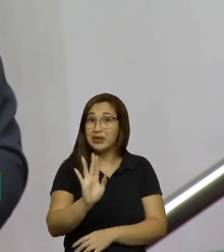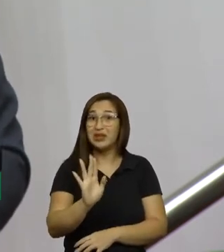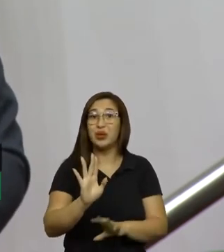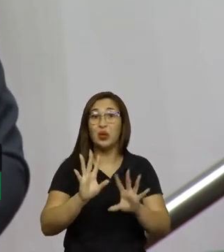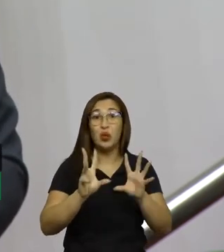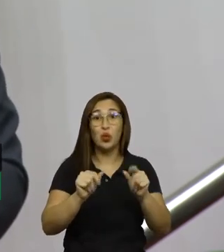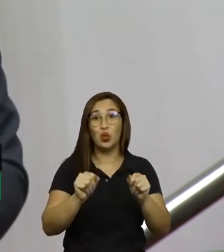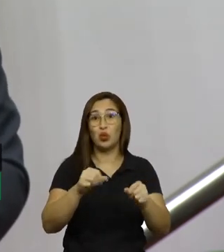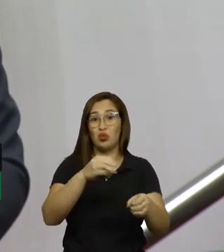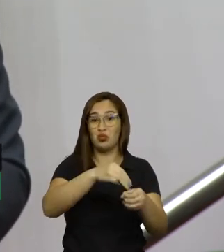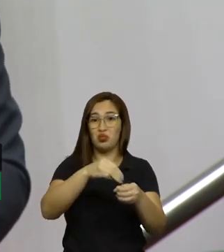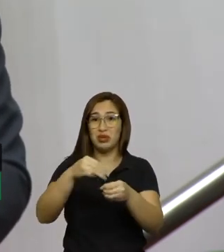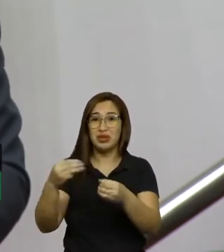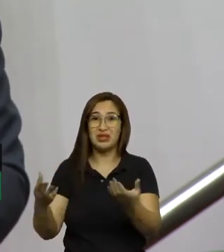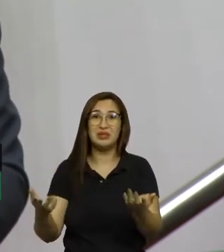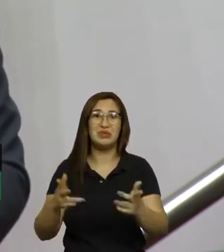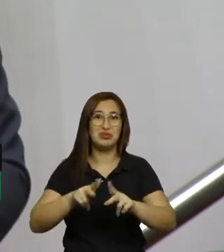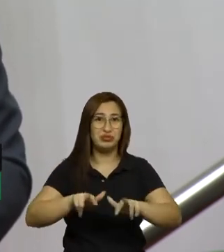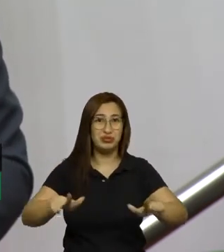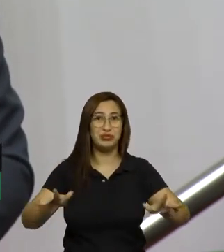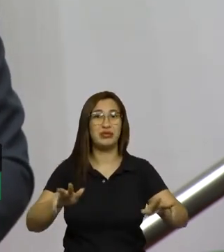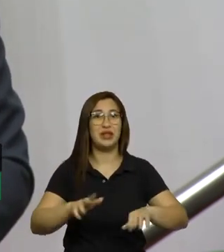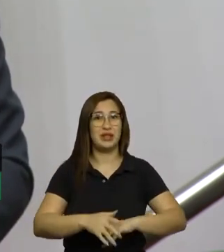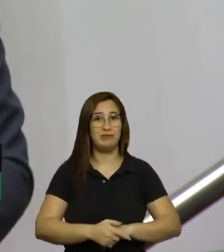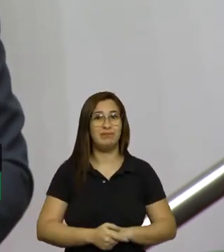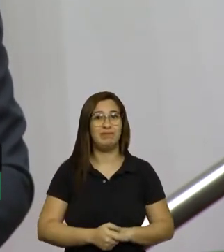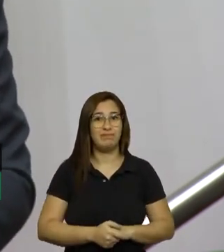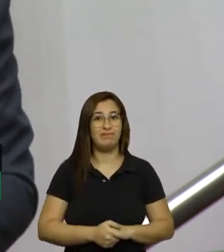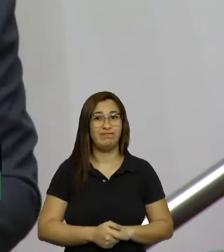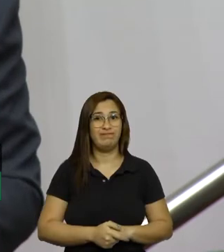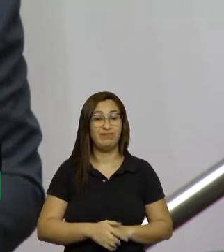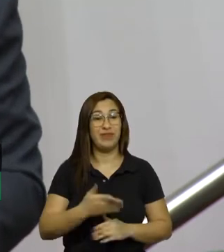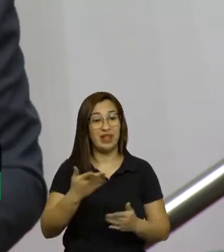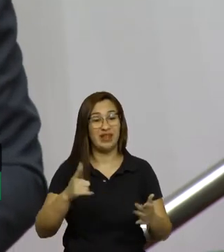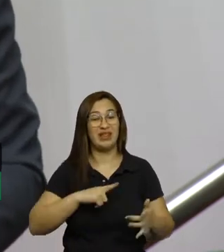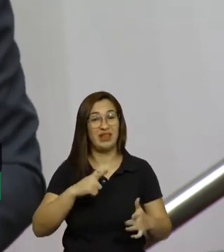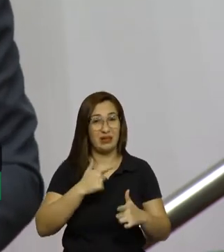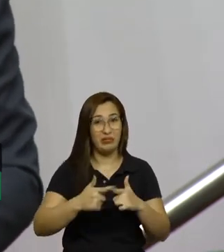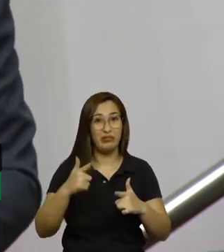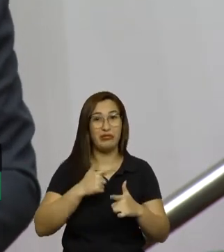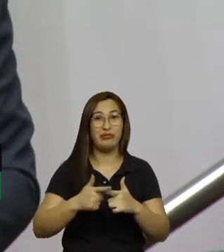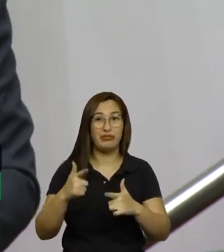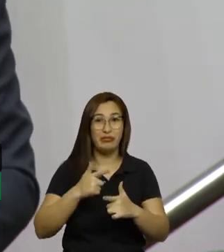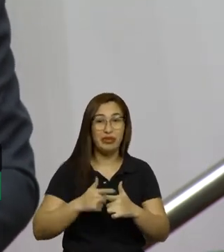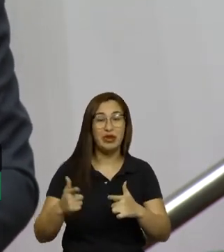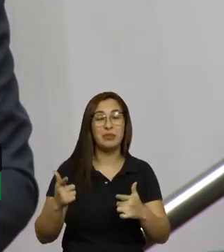regiões melhor representadas ou ouvidas tenham menos problemas, não sei.